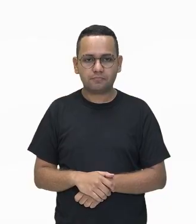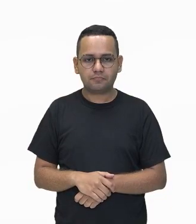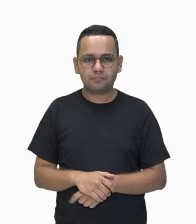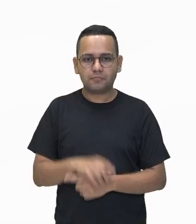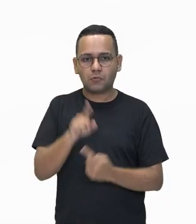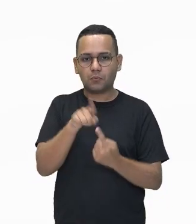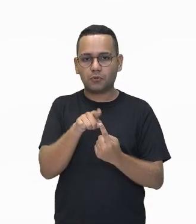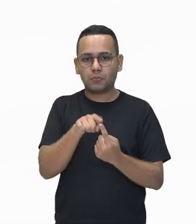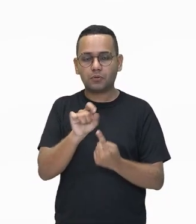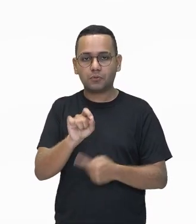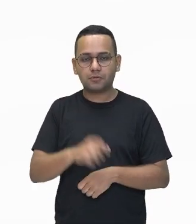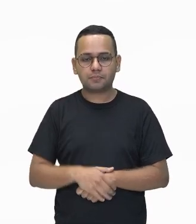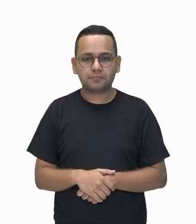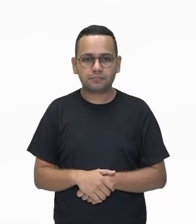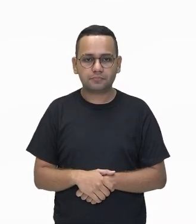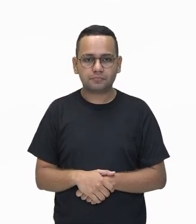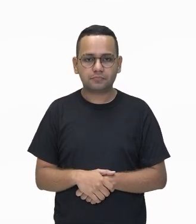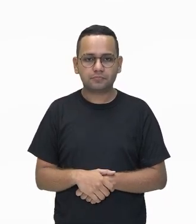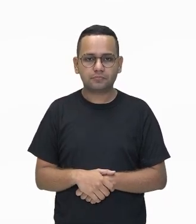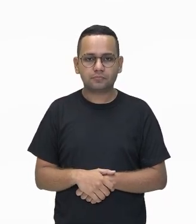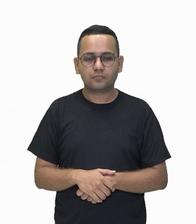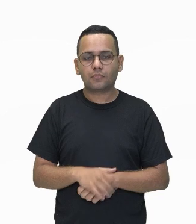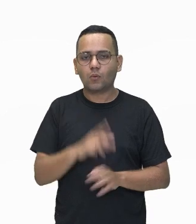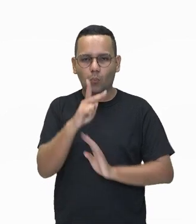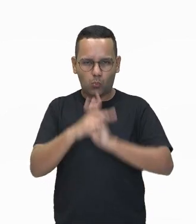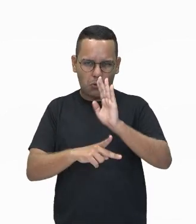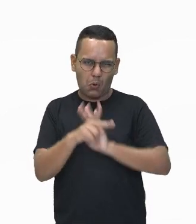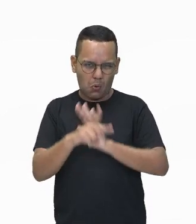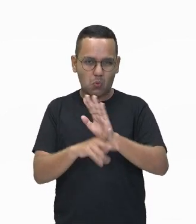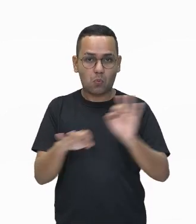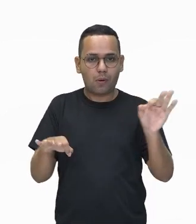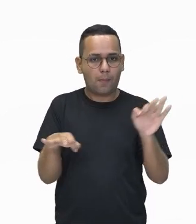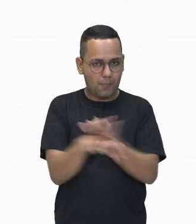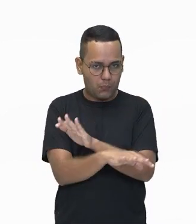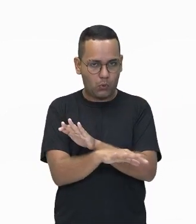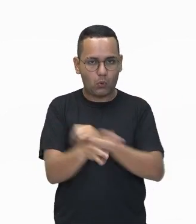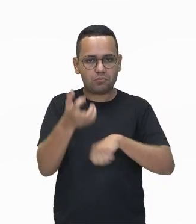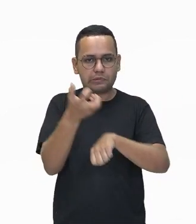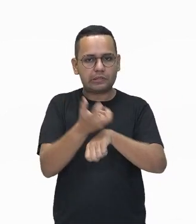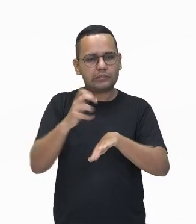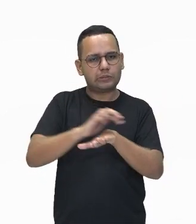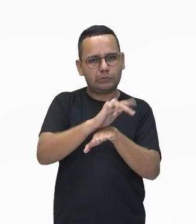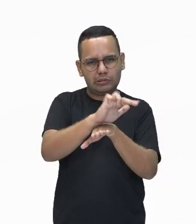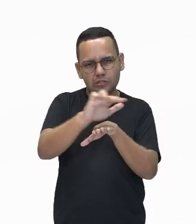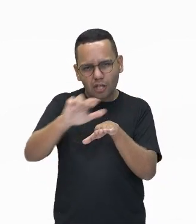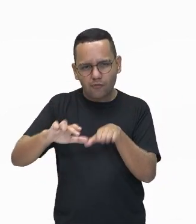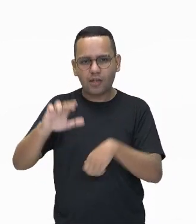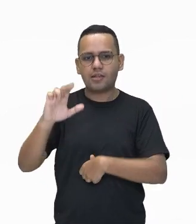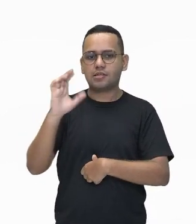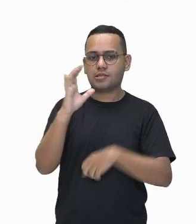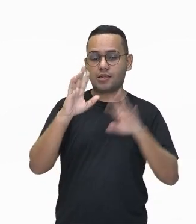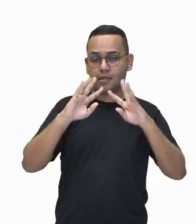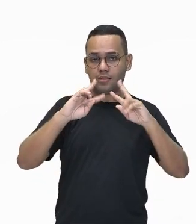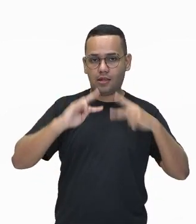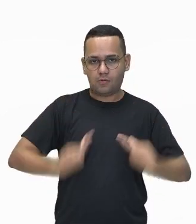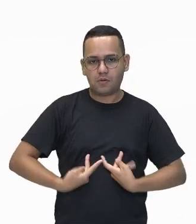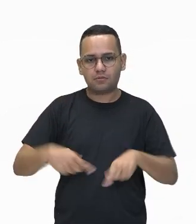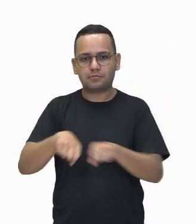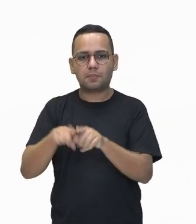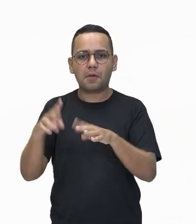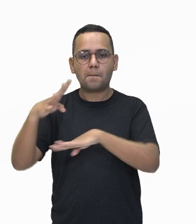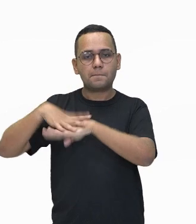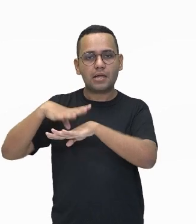opção, né, que é então aí o produto final interdisciplinar de ciências da natureza e da matemática, que é o quê?